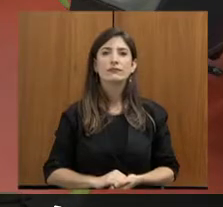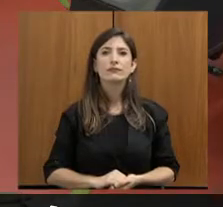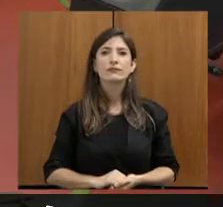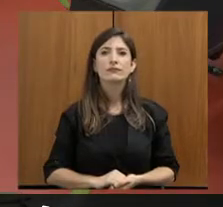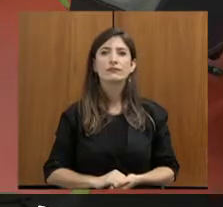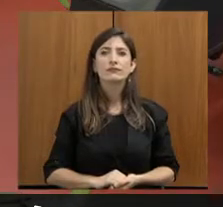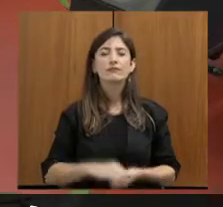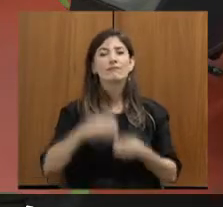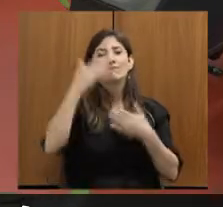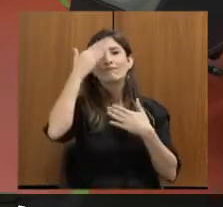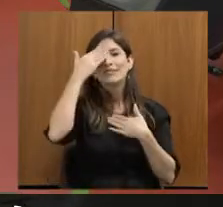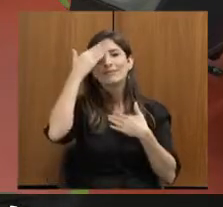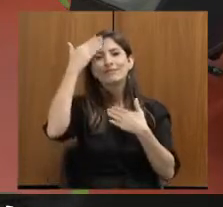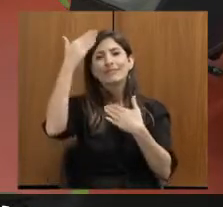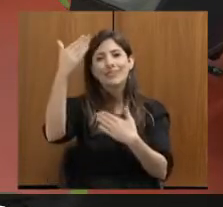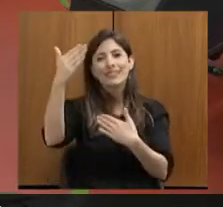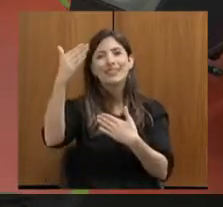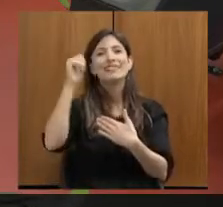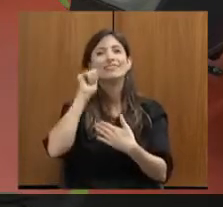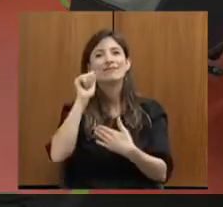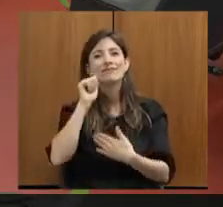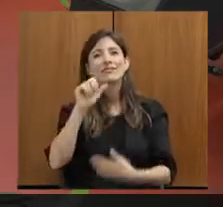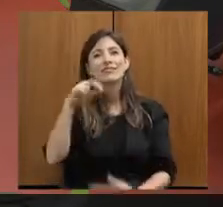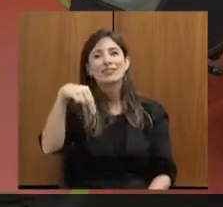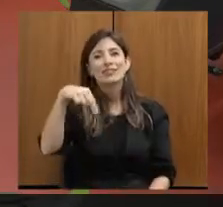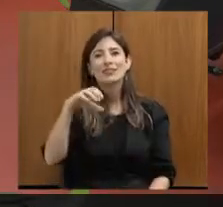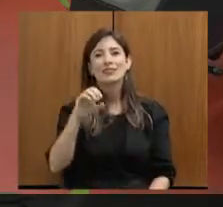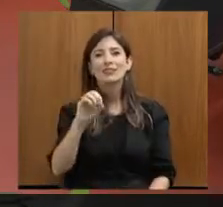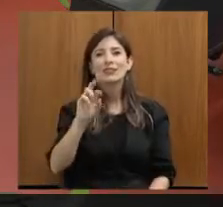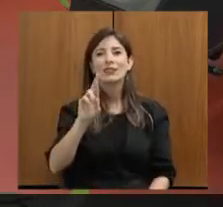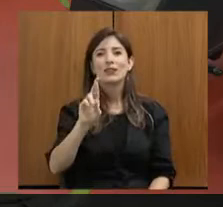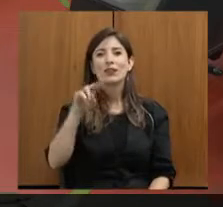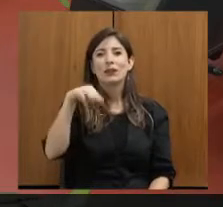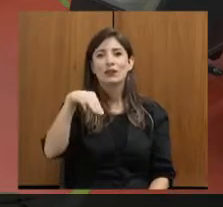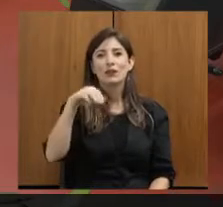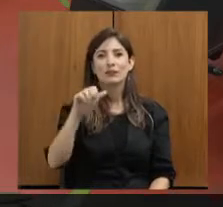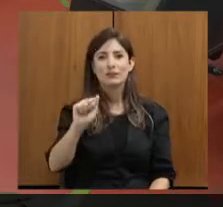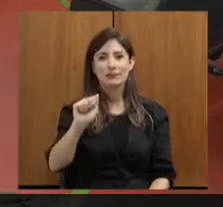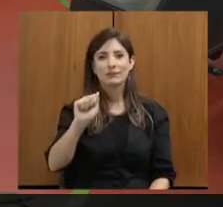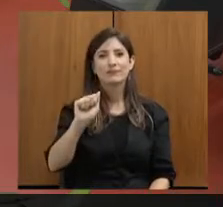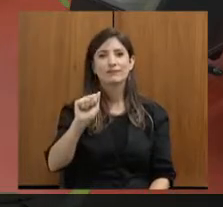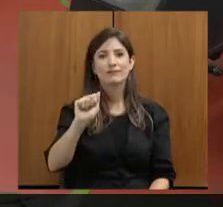e agradeço as palavras da senhora Norma Lúcia Francisca dias